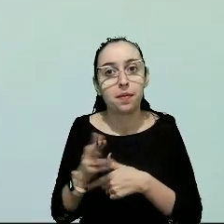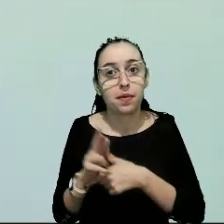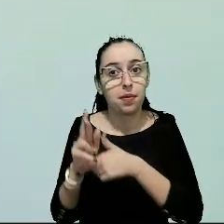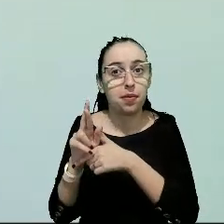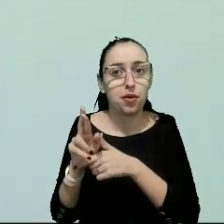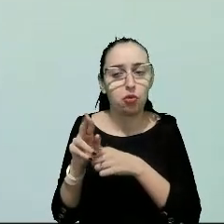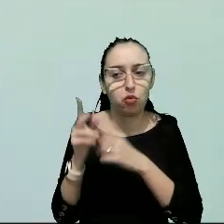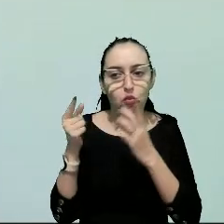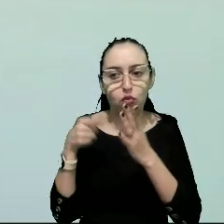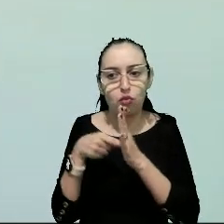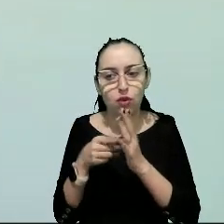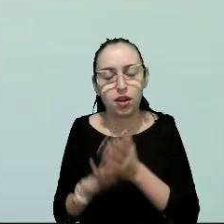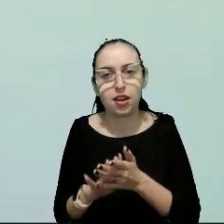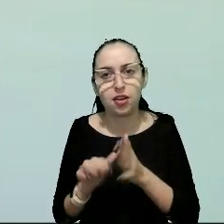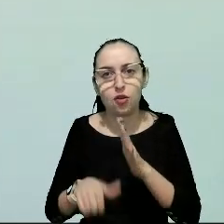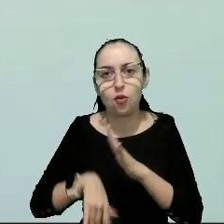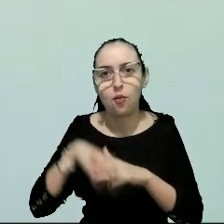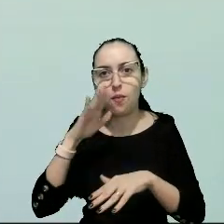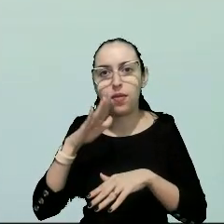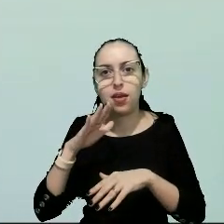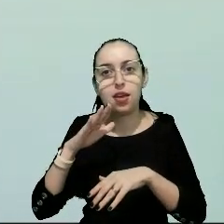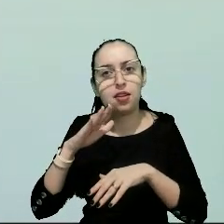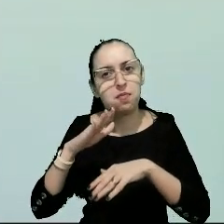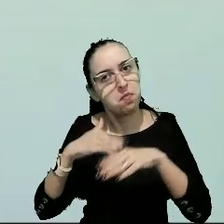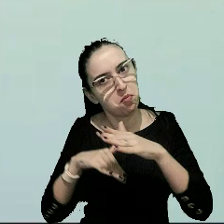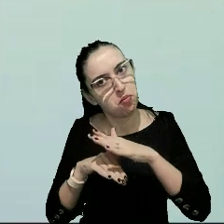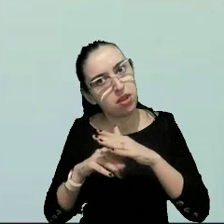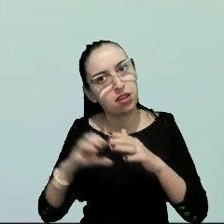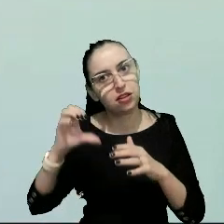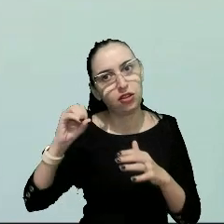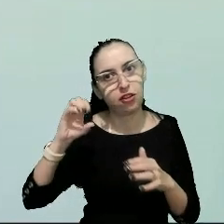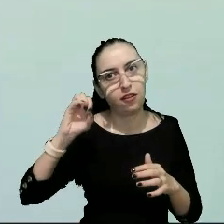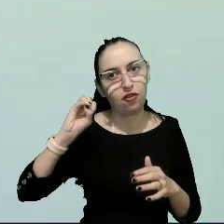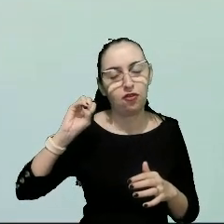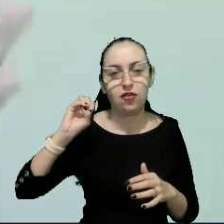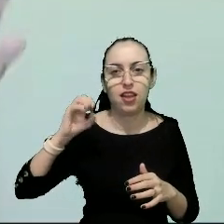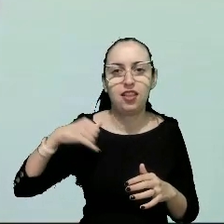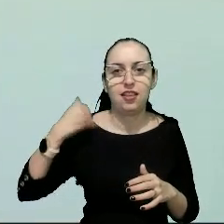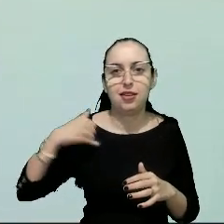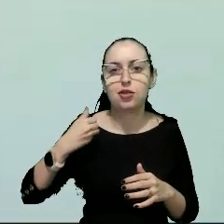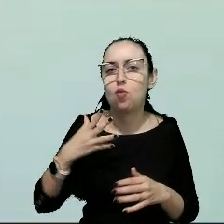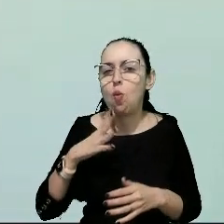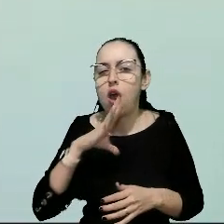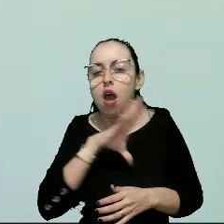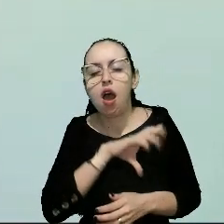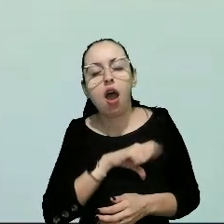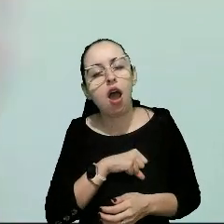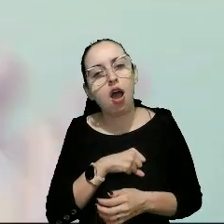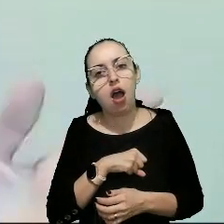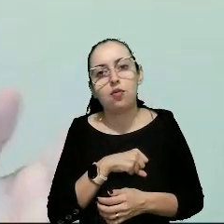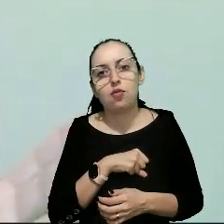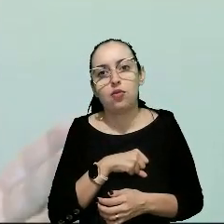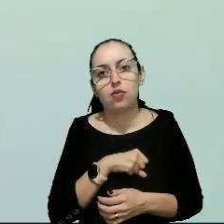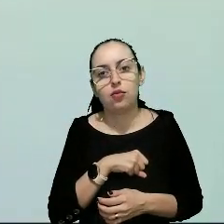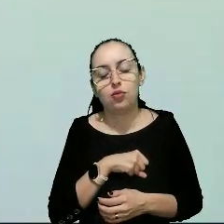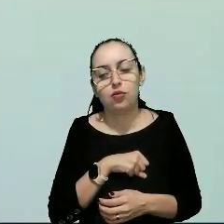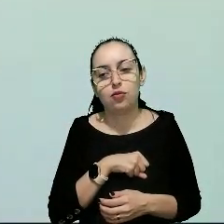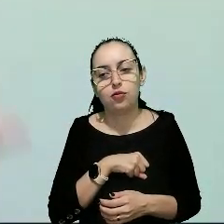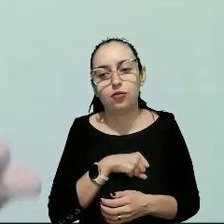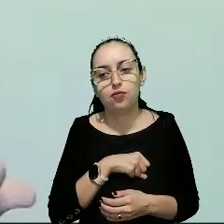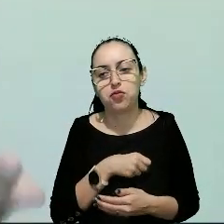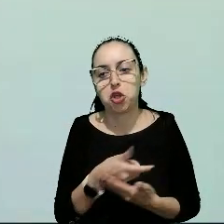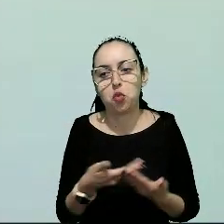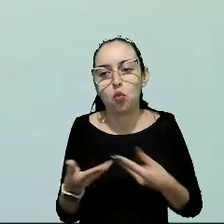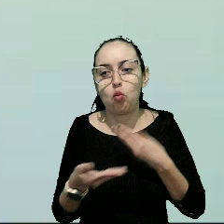de 30 anos. Eu canto. Não confie em ninguém com menos de 90 anos. Eu amo. Eu não sei, é